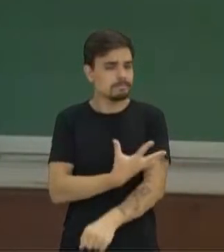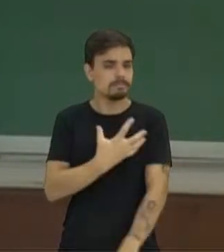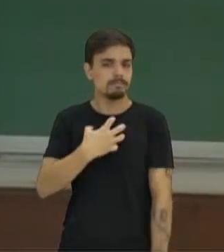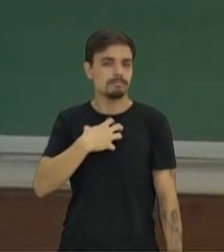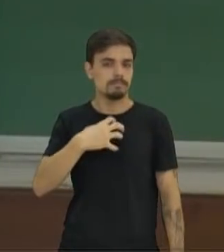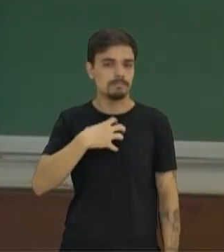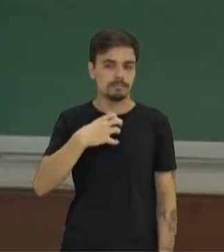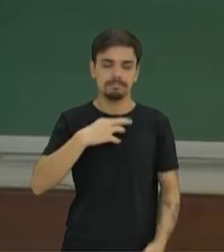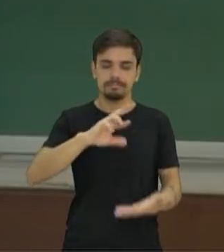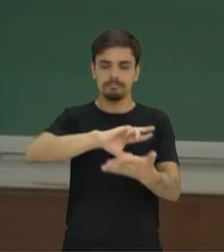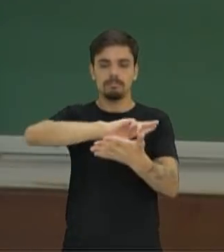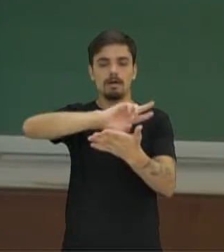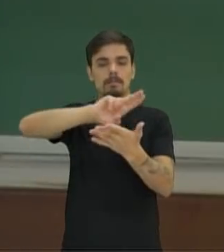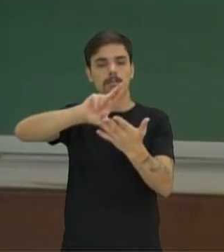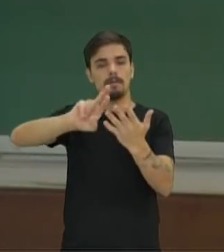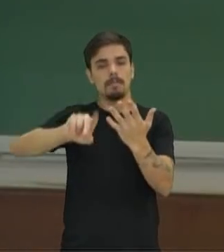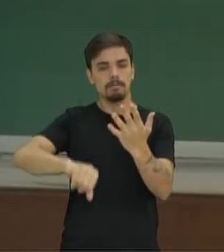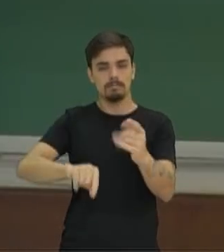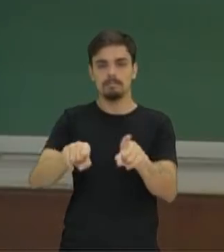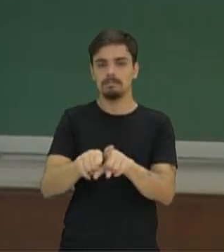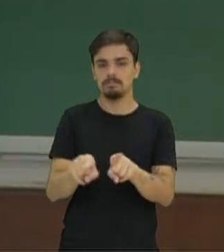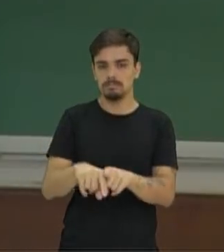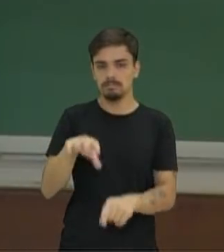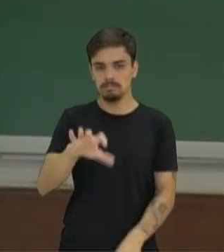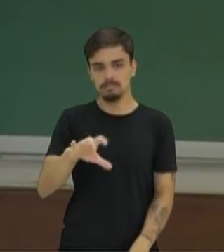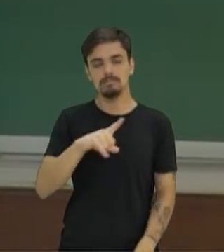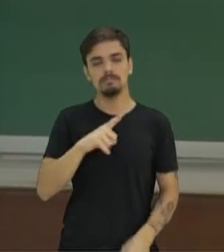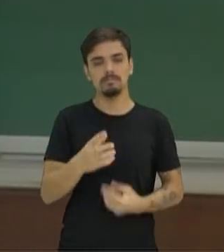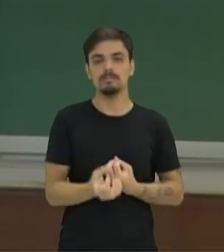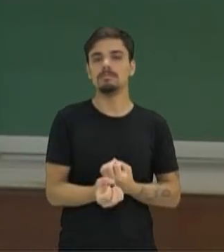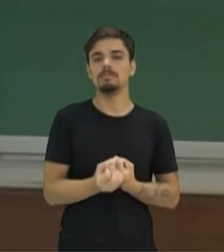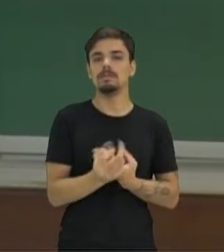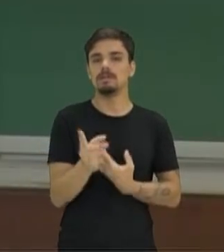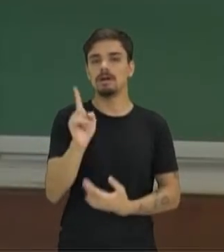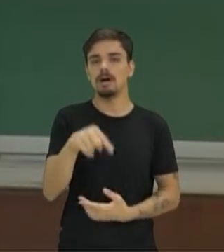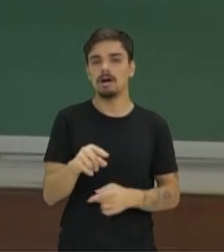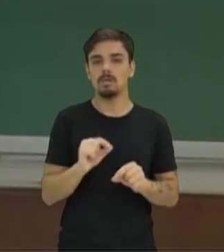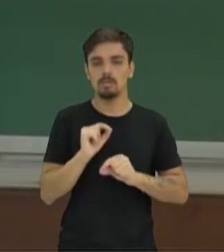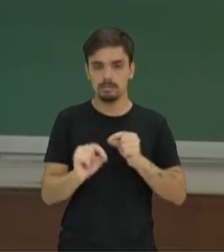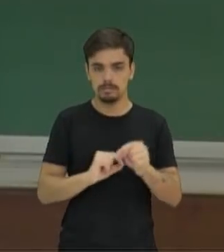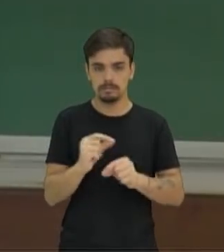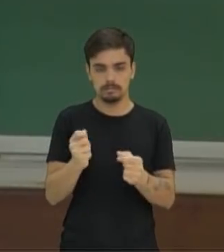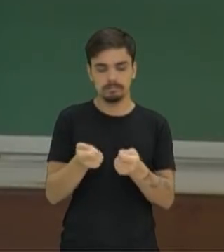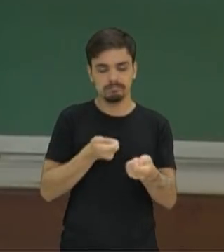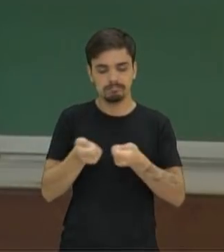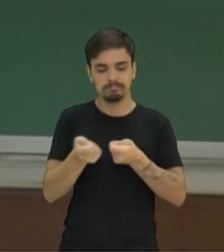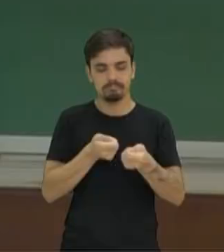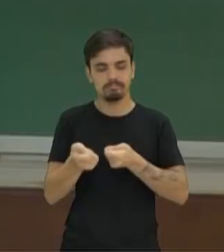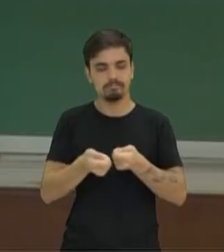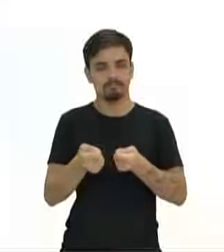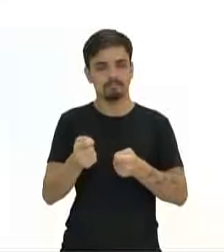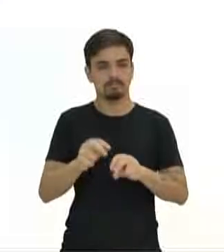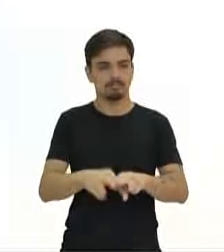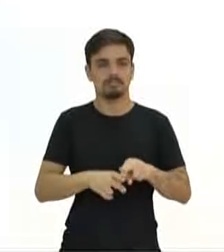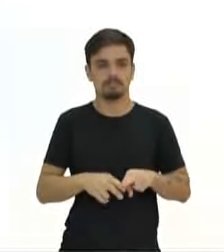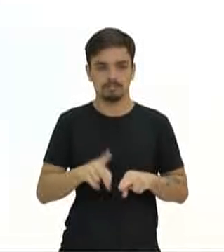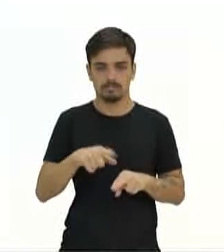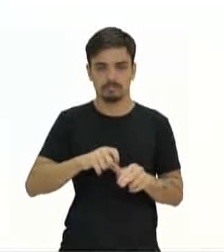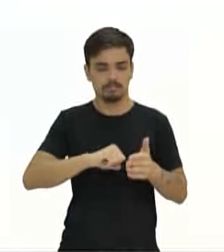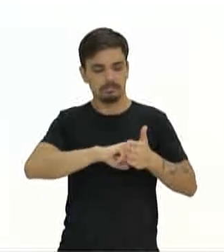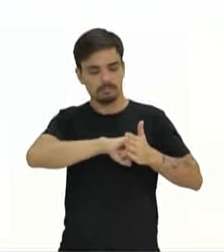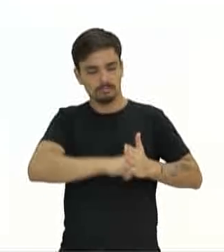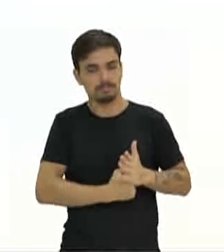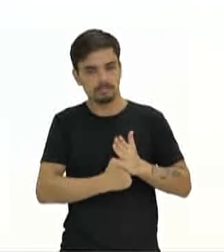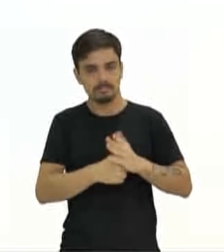mais variadas formas, sem que essa expressão seja submetida a um controle prévio por